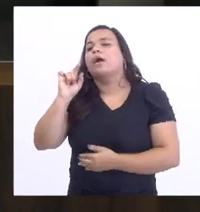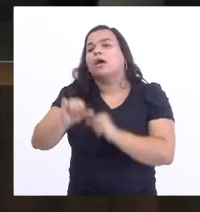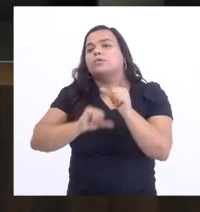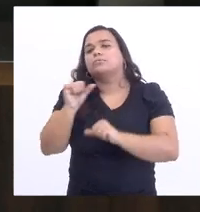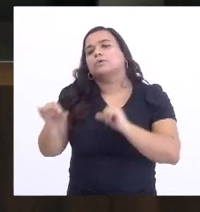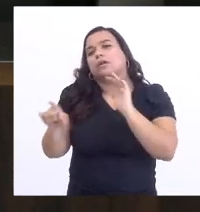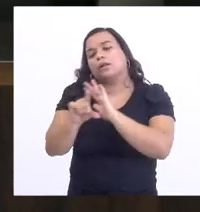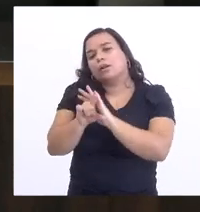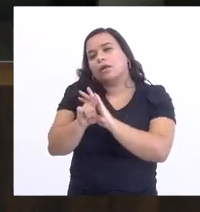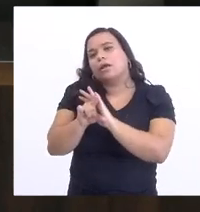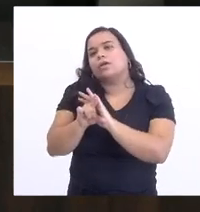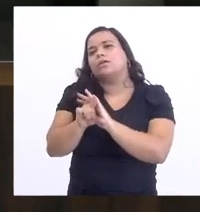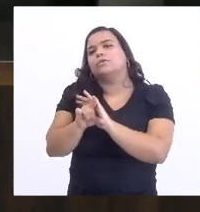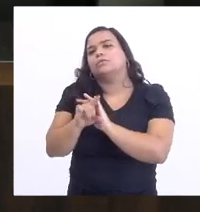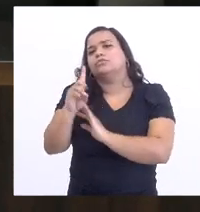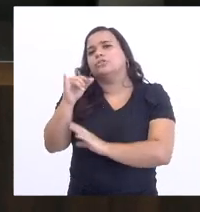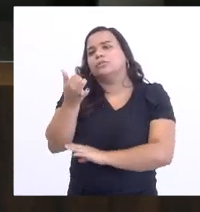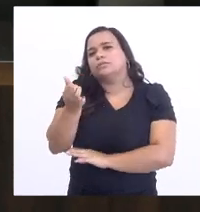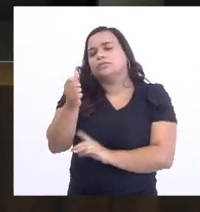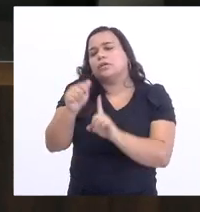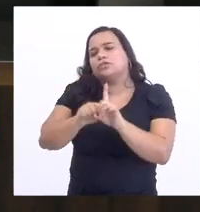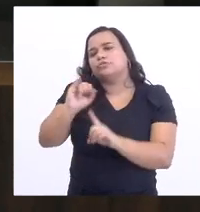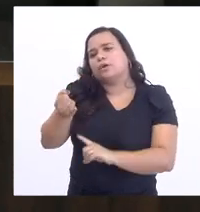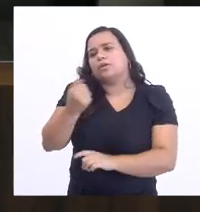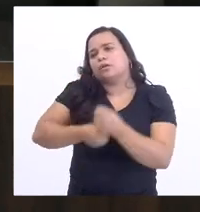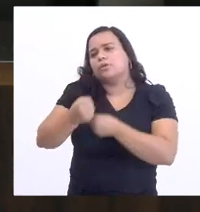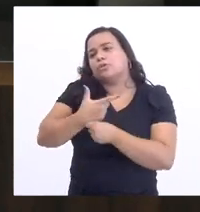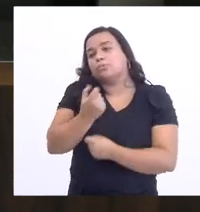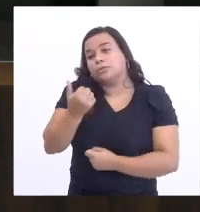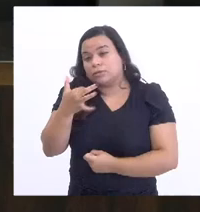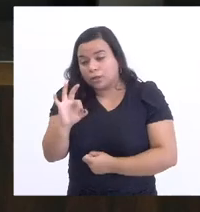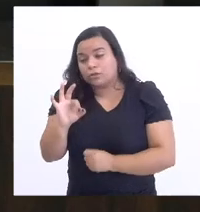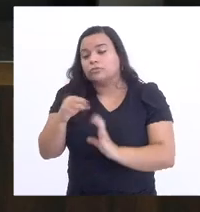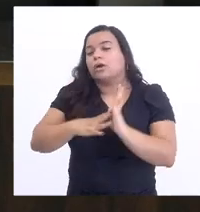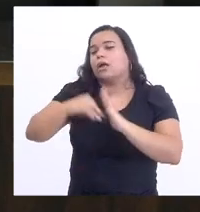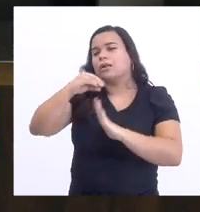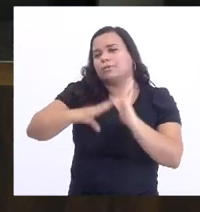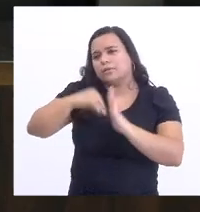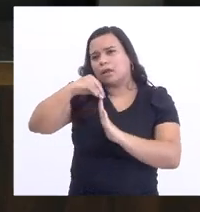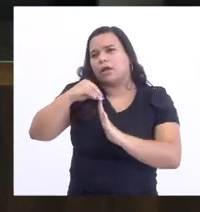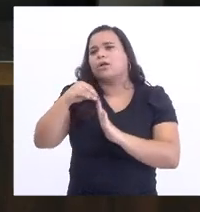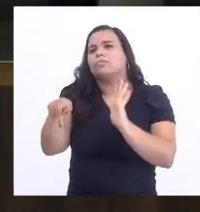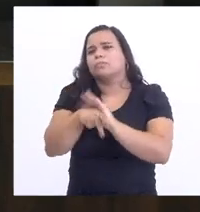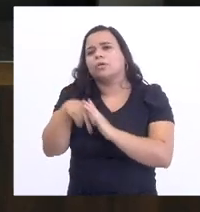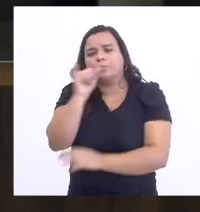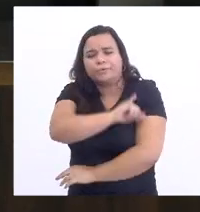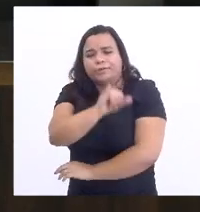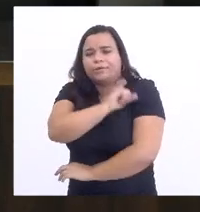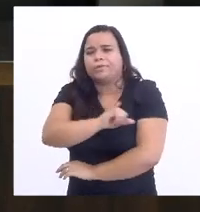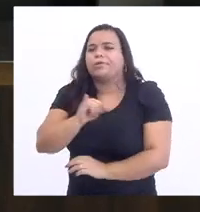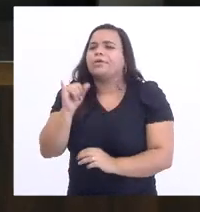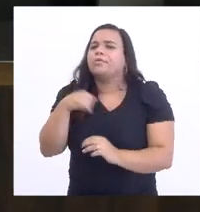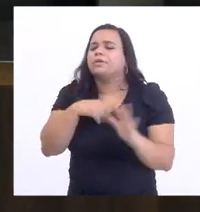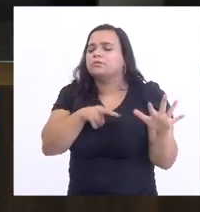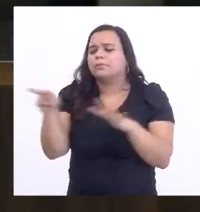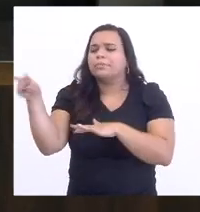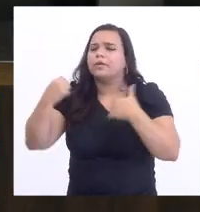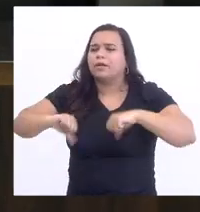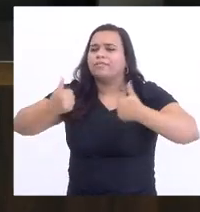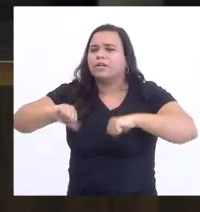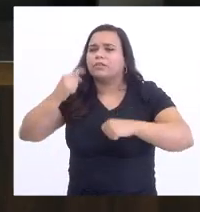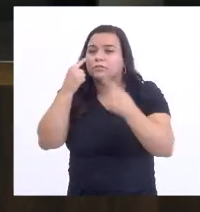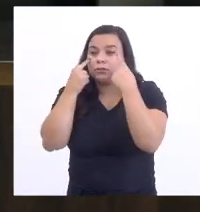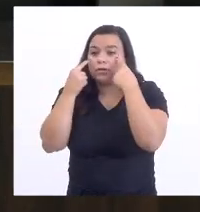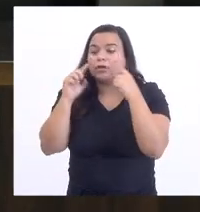de janeiro de 2010, incluindo no calendário oficial do Estado do Rio de Janeiro a semana da avaliação de avaliação oftalmológica nas escolas da rede